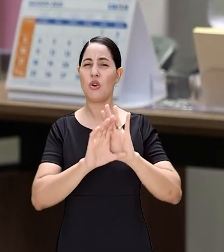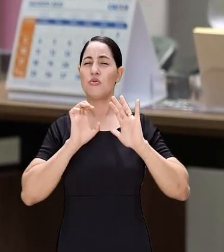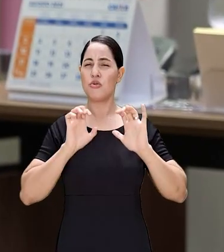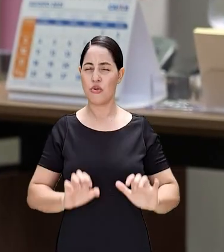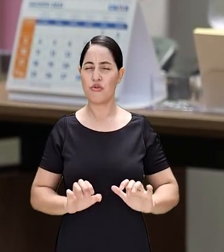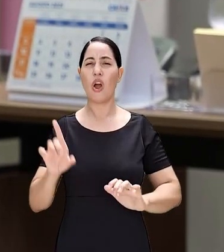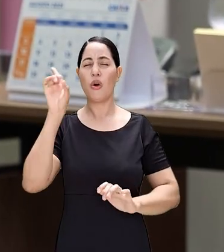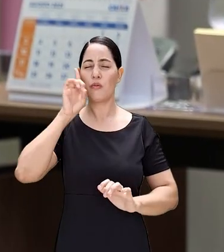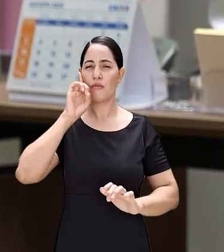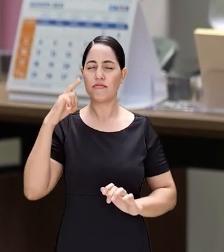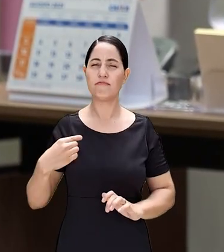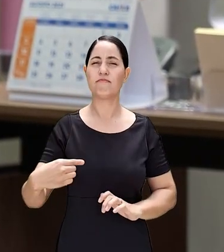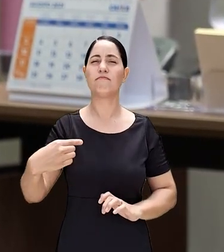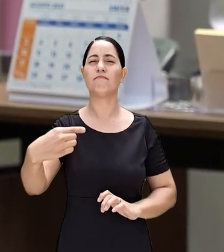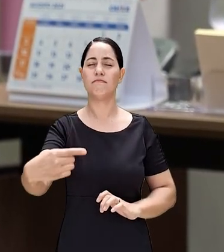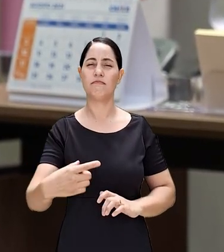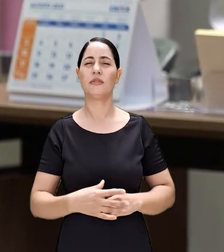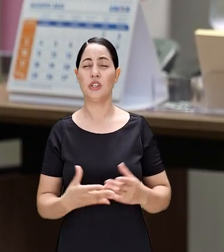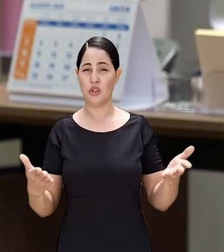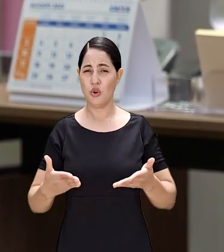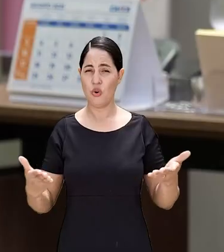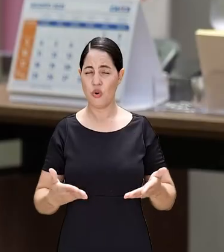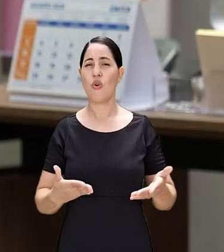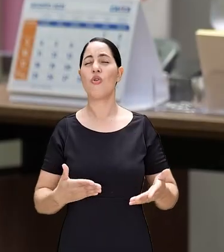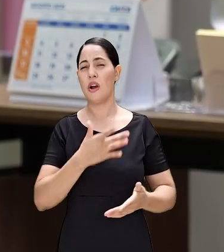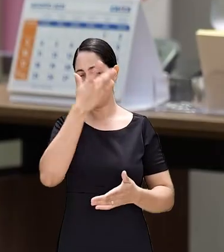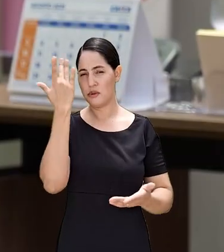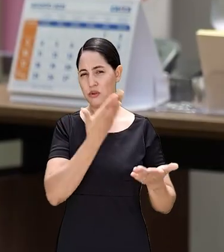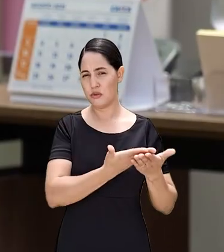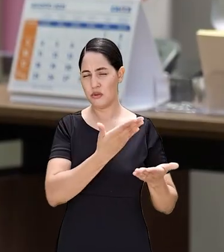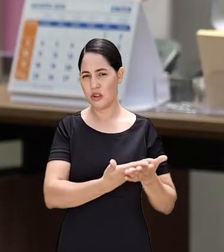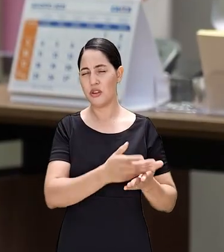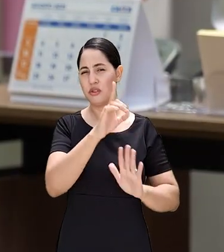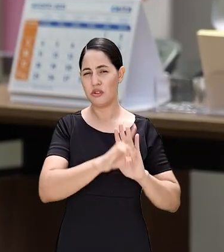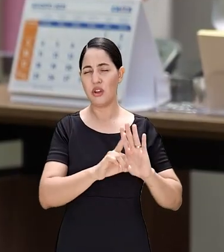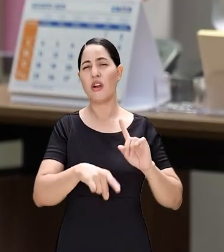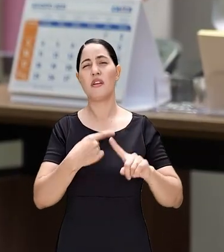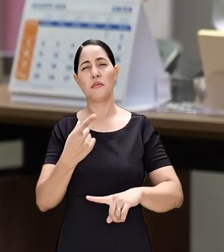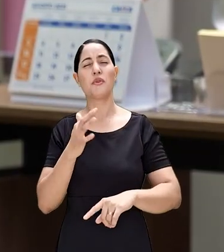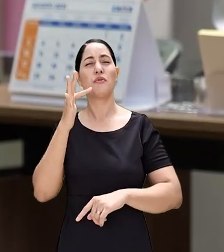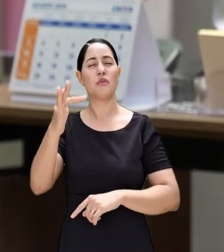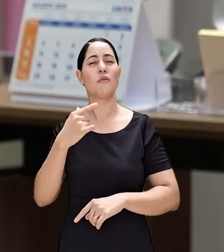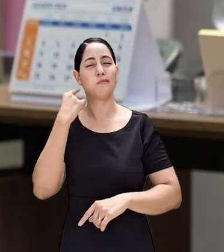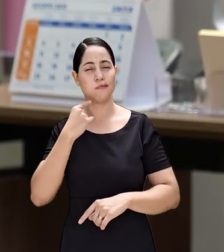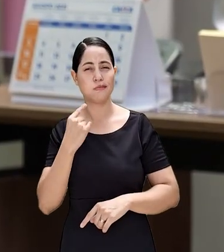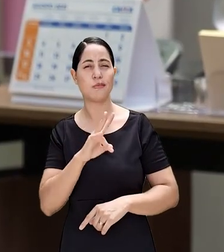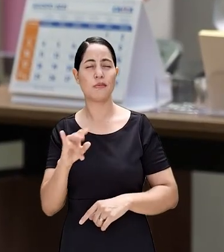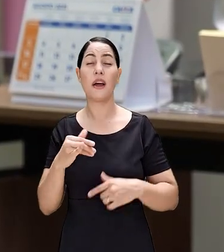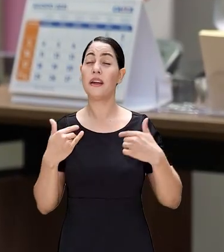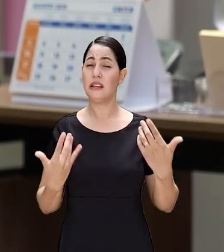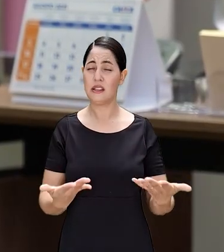desse que hoje é um acadêmico e se tornará um advogado. Quando essa ética ela está de